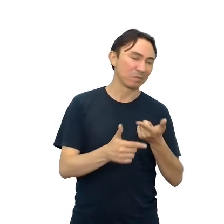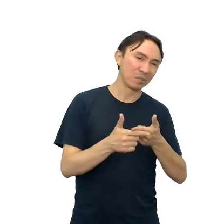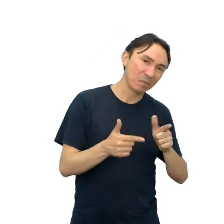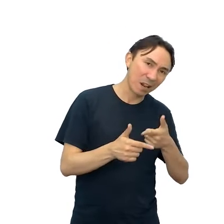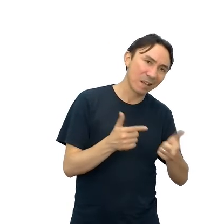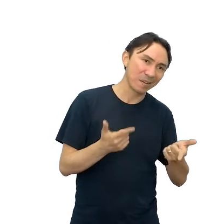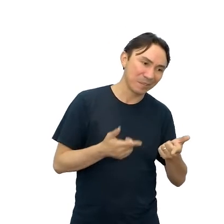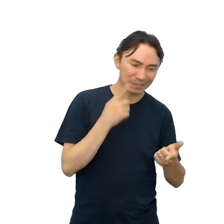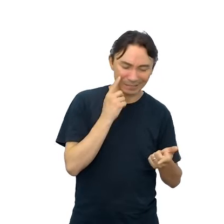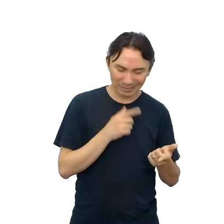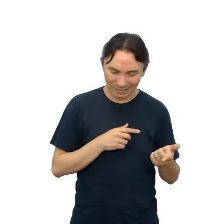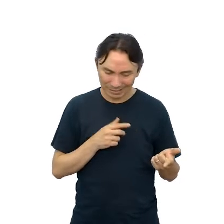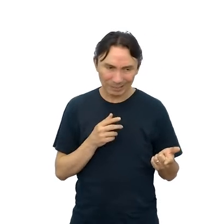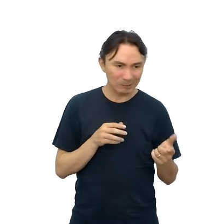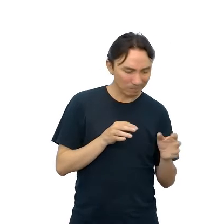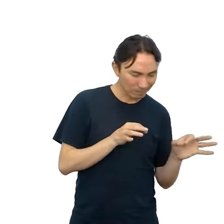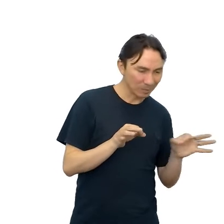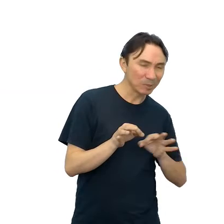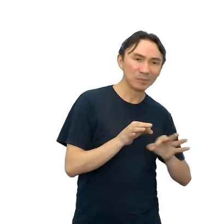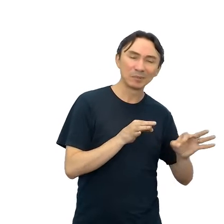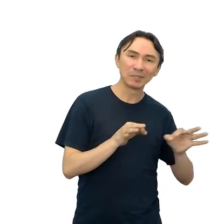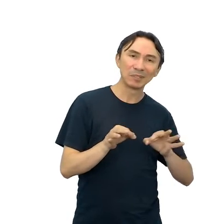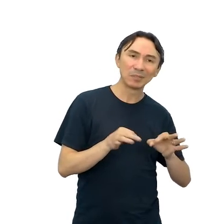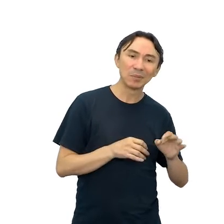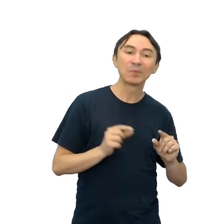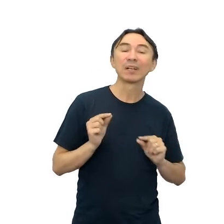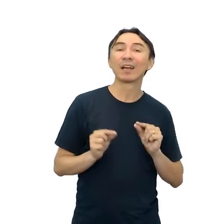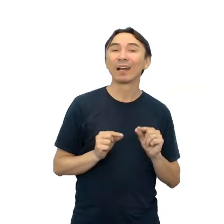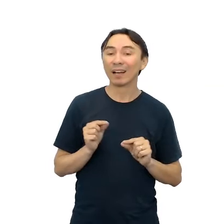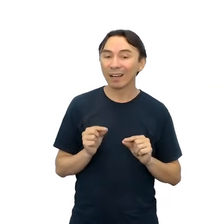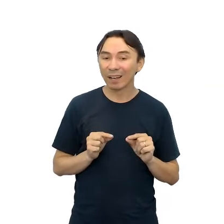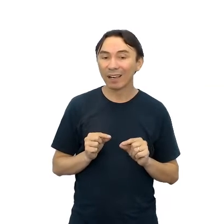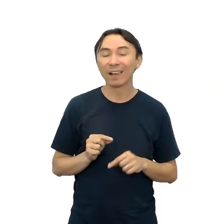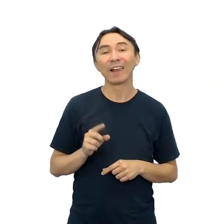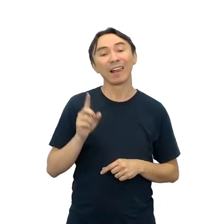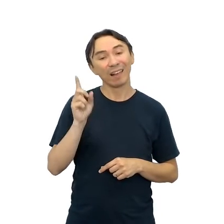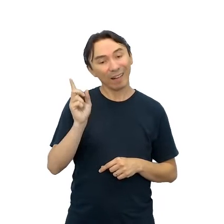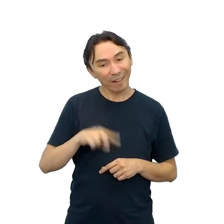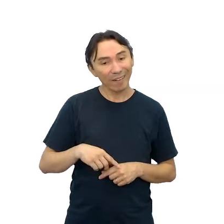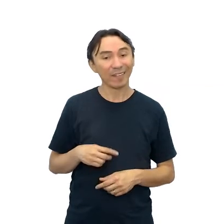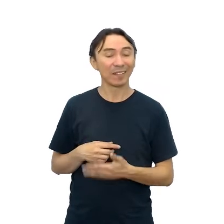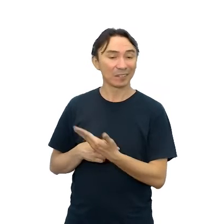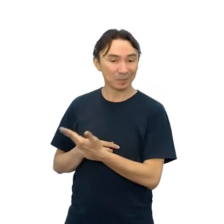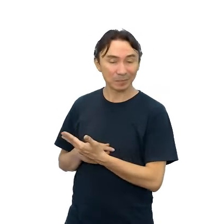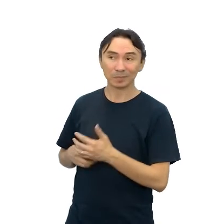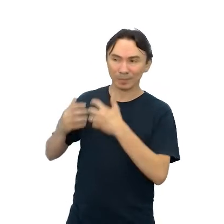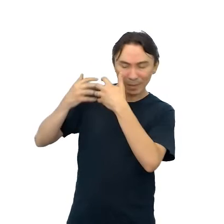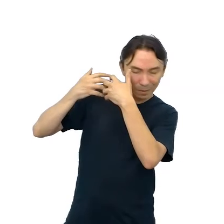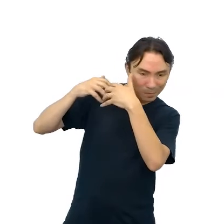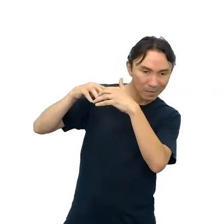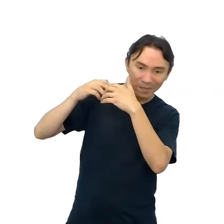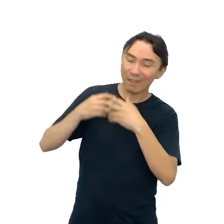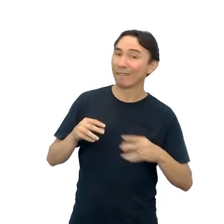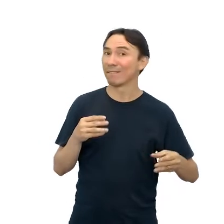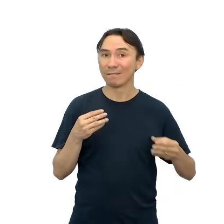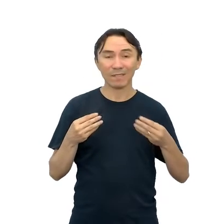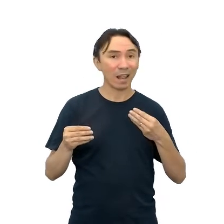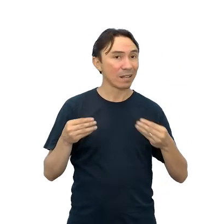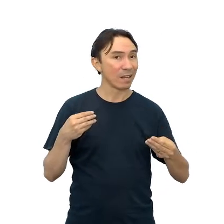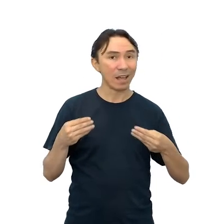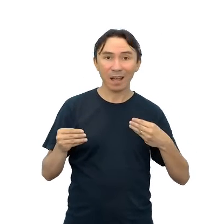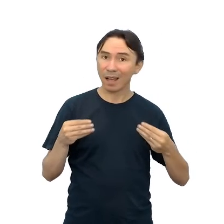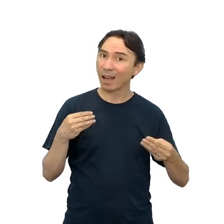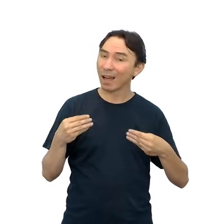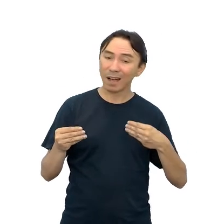deparamos, né, a responsabilidade da flexibilidade cognitiva que nos